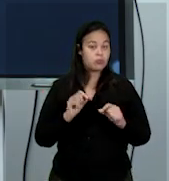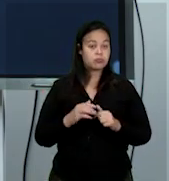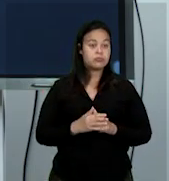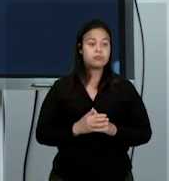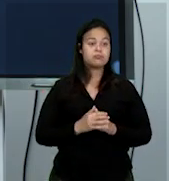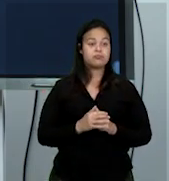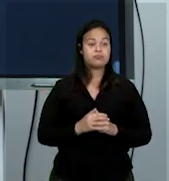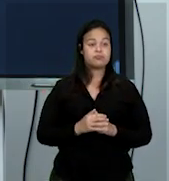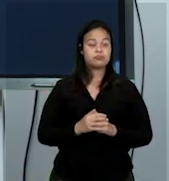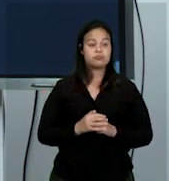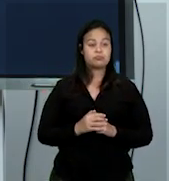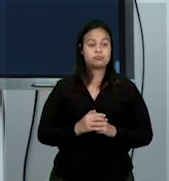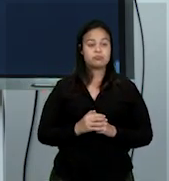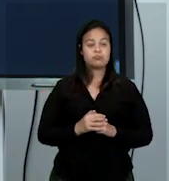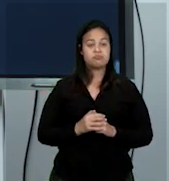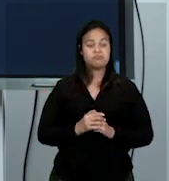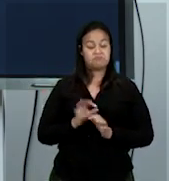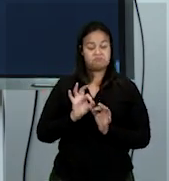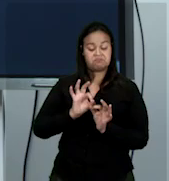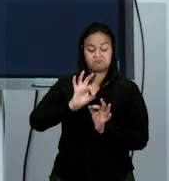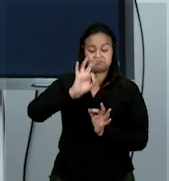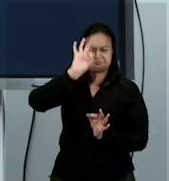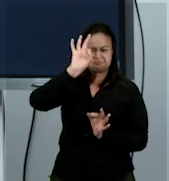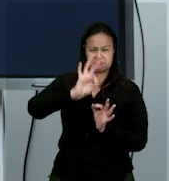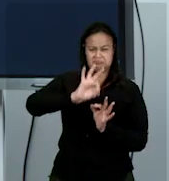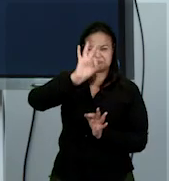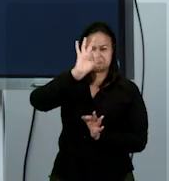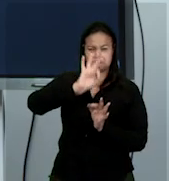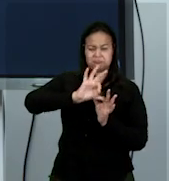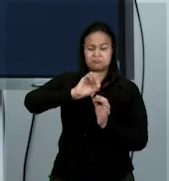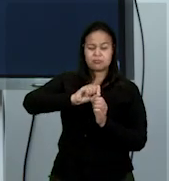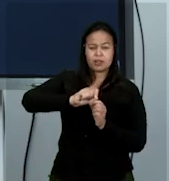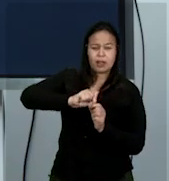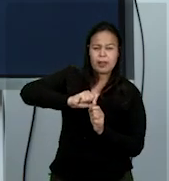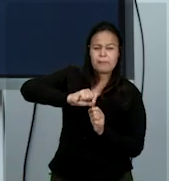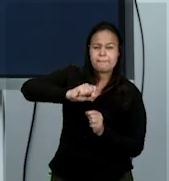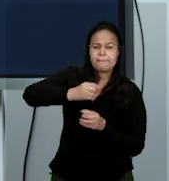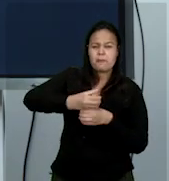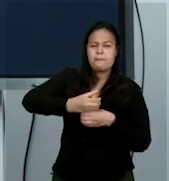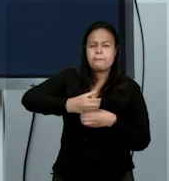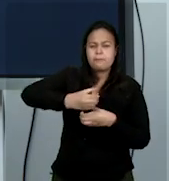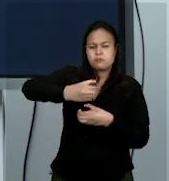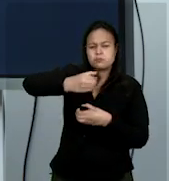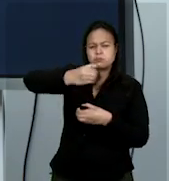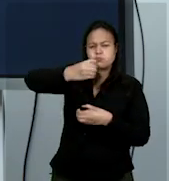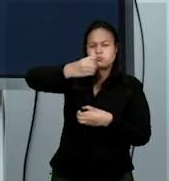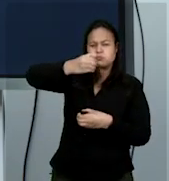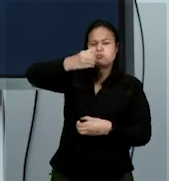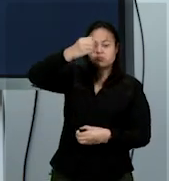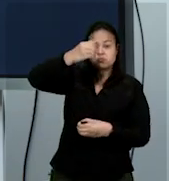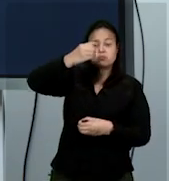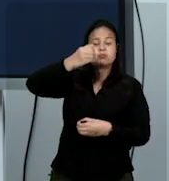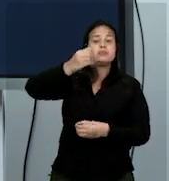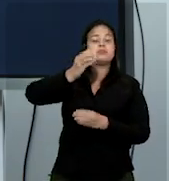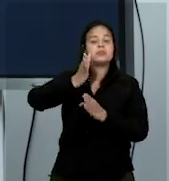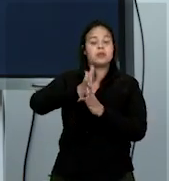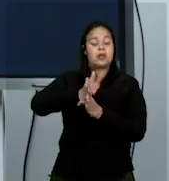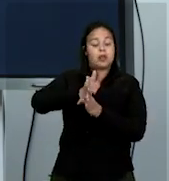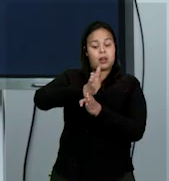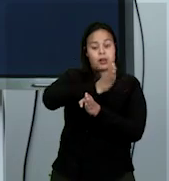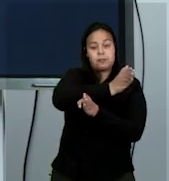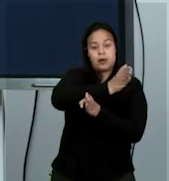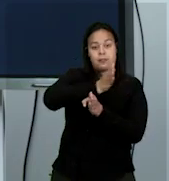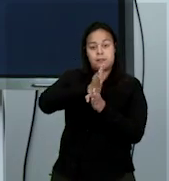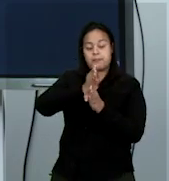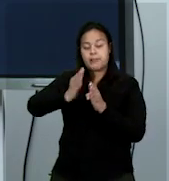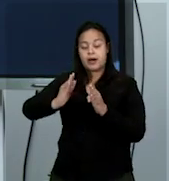essa viga de sustentação aqui, ó, esse pilar de sustentação, ele vai estar no meio. Então vai dividir realmente o